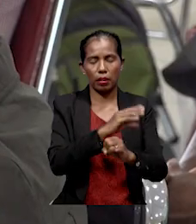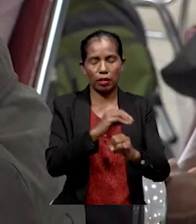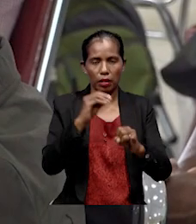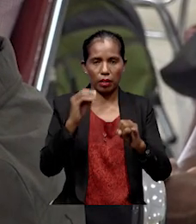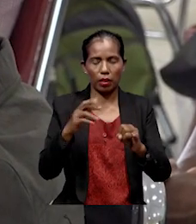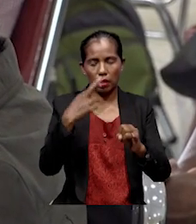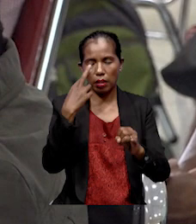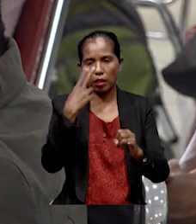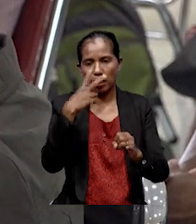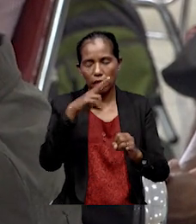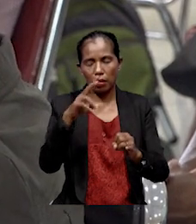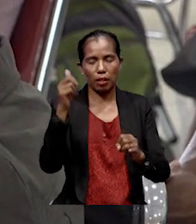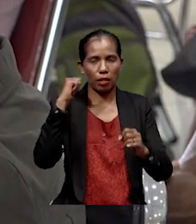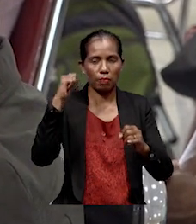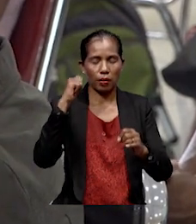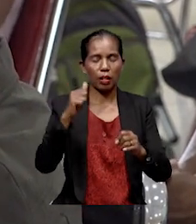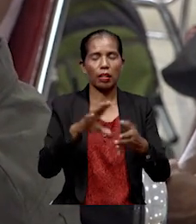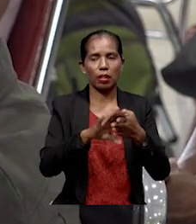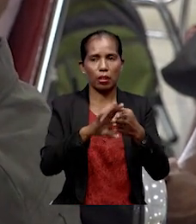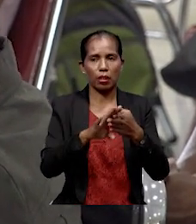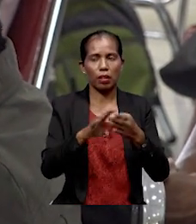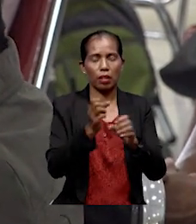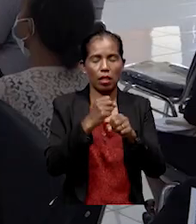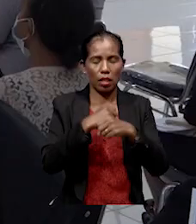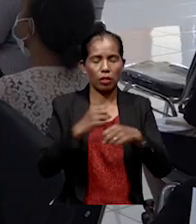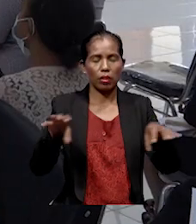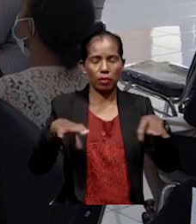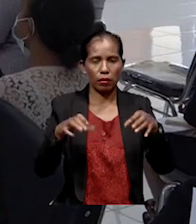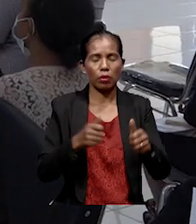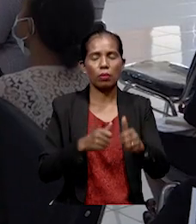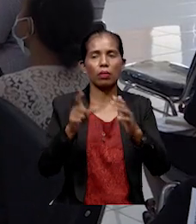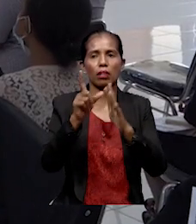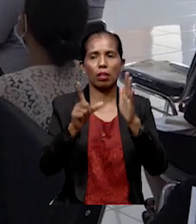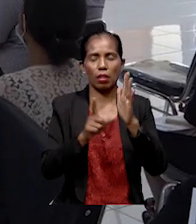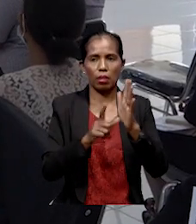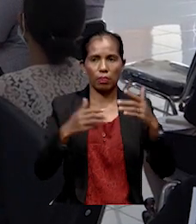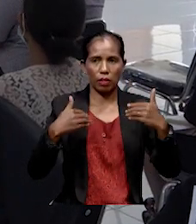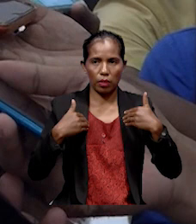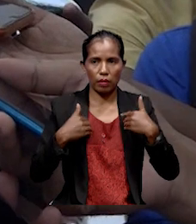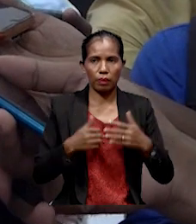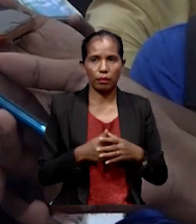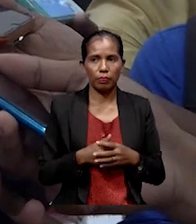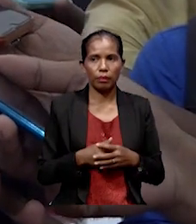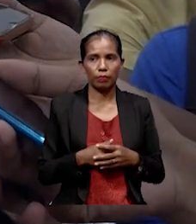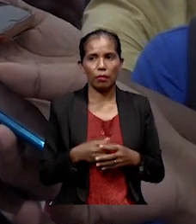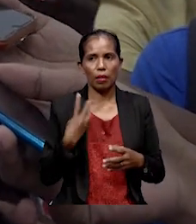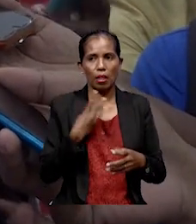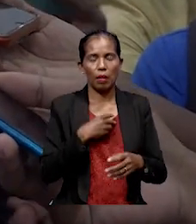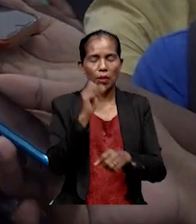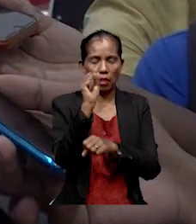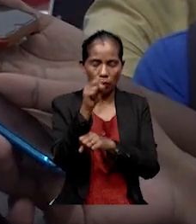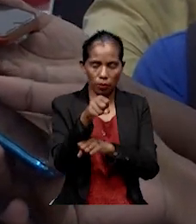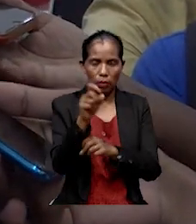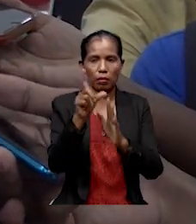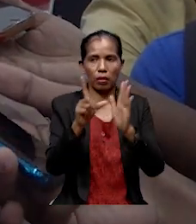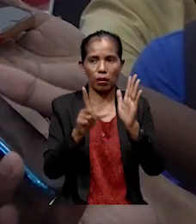ba campanha eleitoral ia Timor Leste, se hala on yeknar tir lei nebe vigora ona. Em princípio, ami hakruk de ba lei.